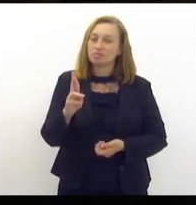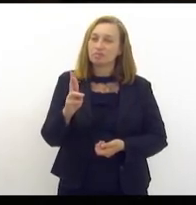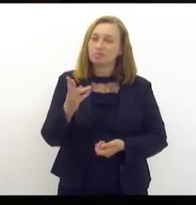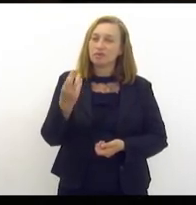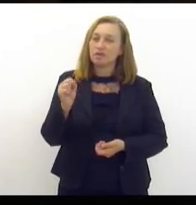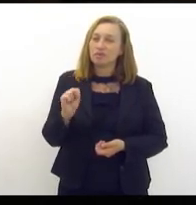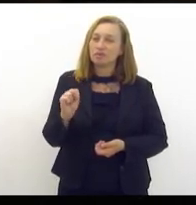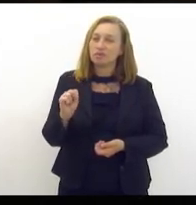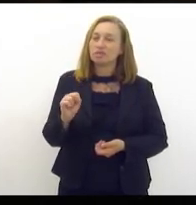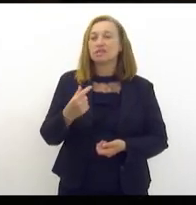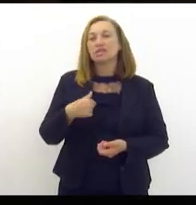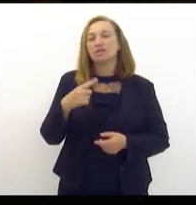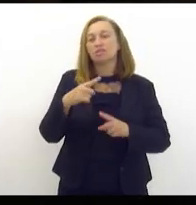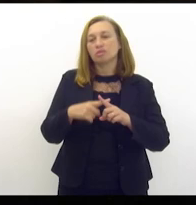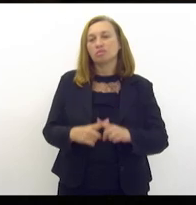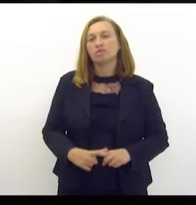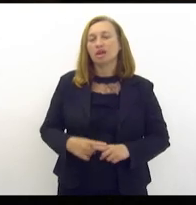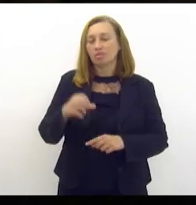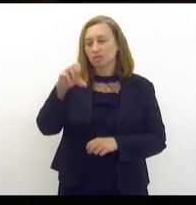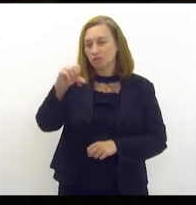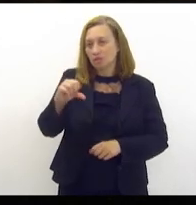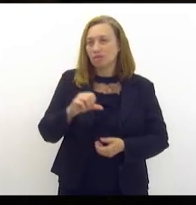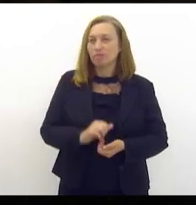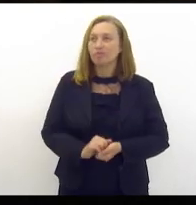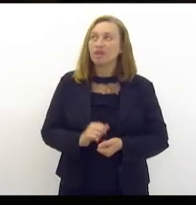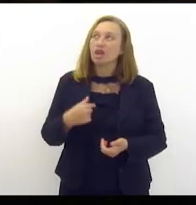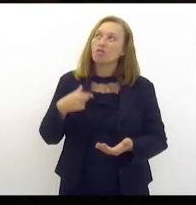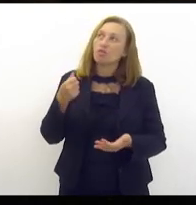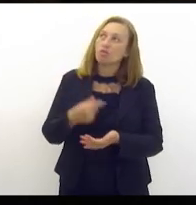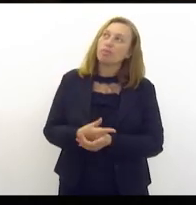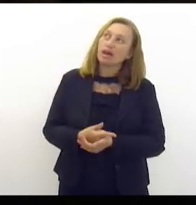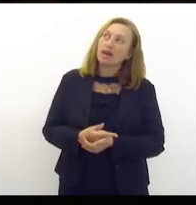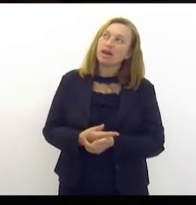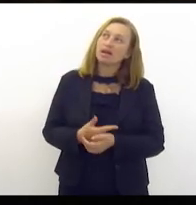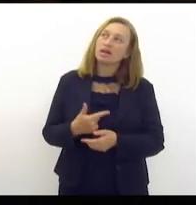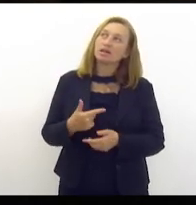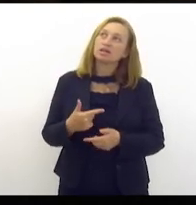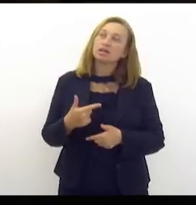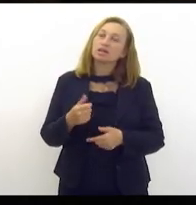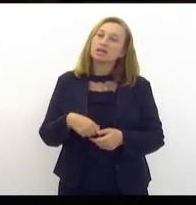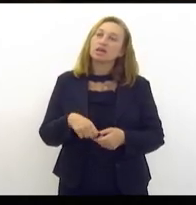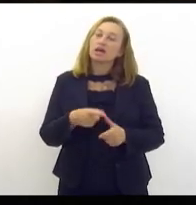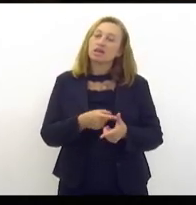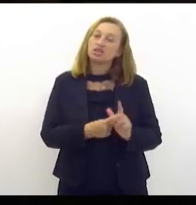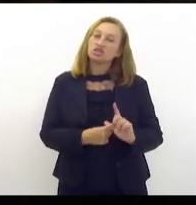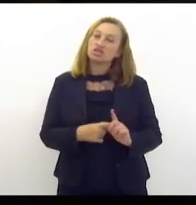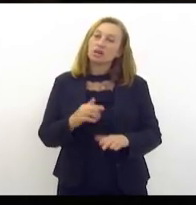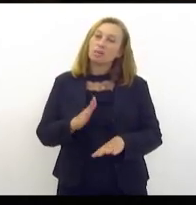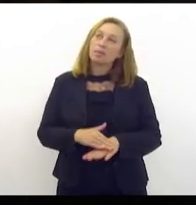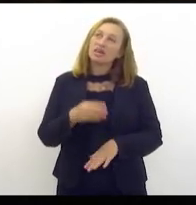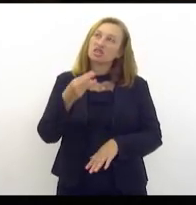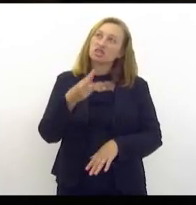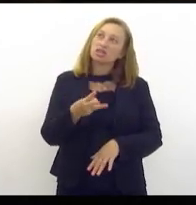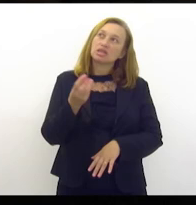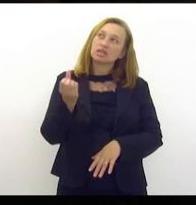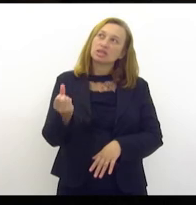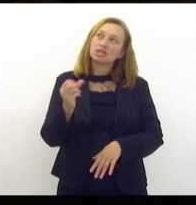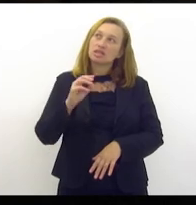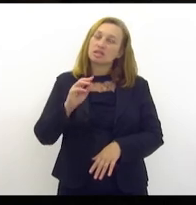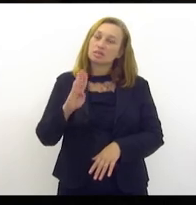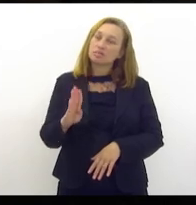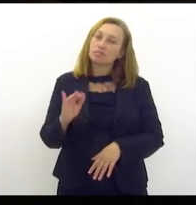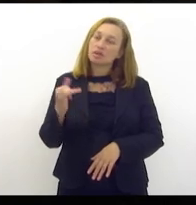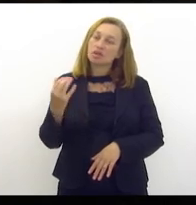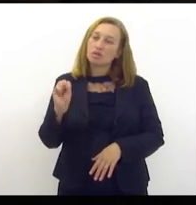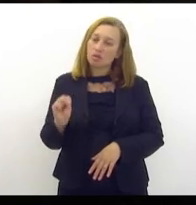se eu multiplicar por 9, eu vou pagar de serviço da dívida mais de 36 bilhões a